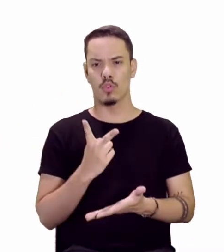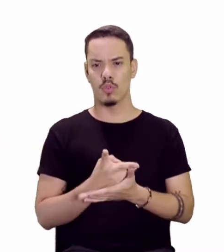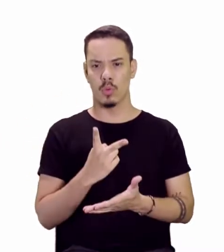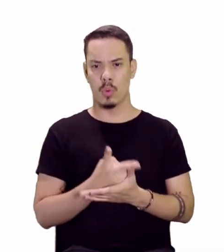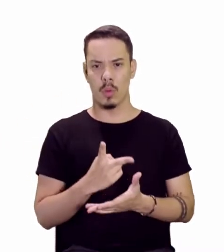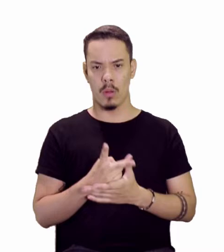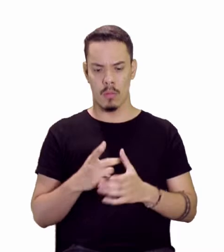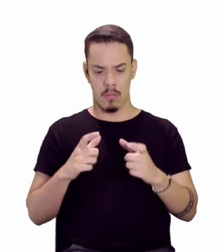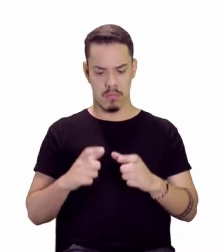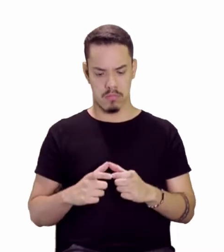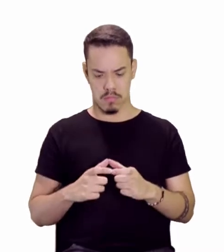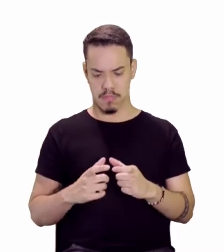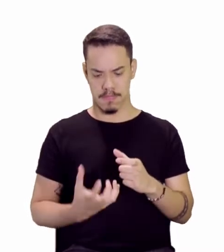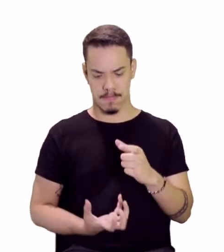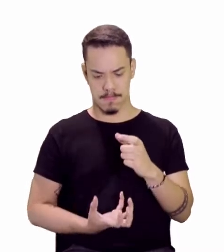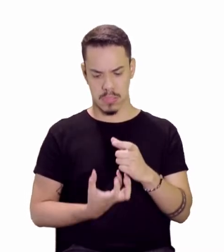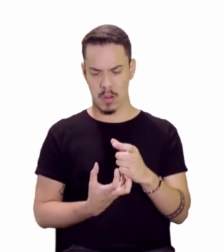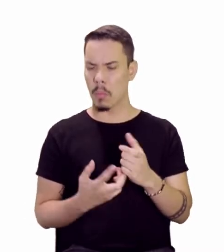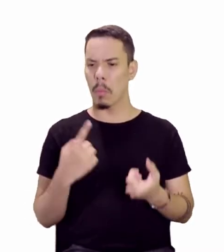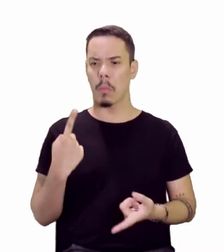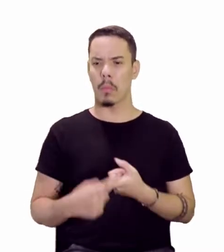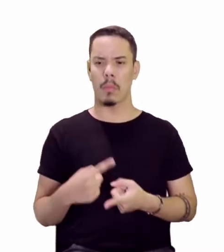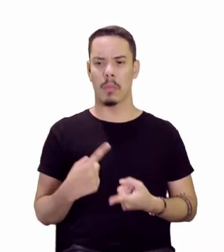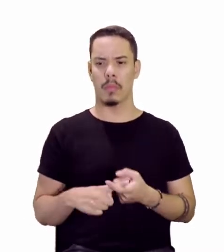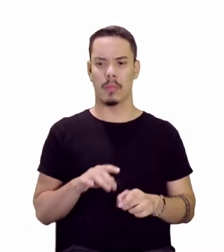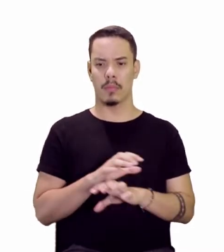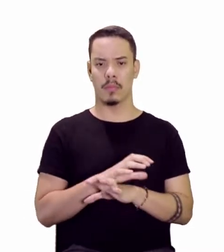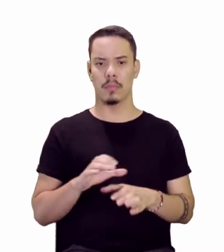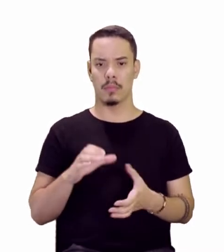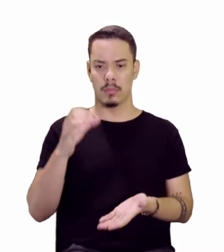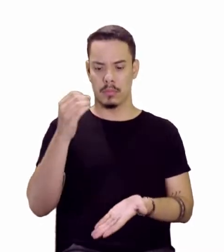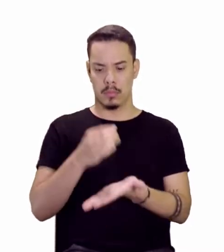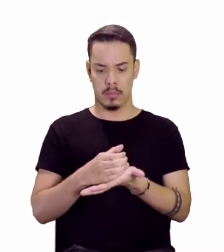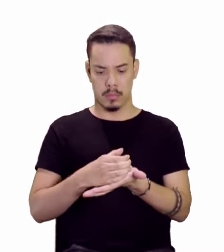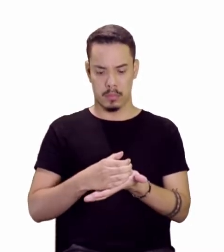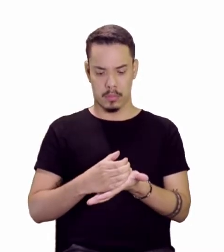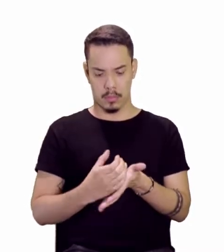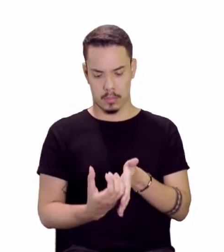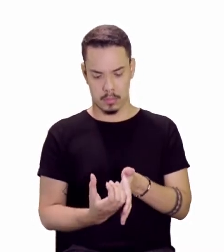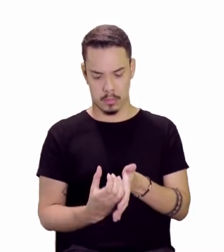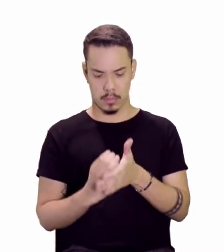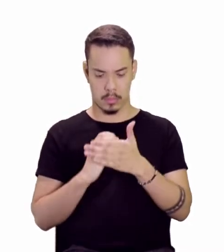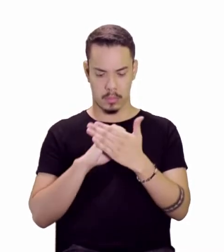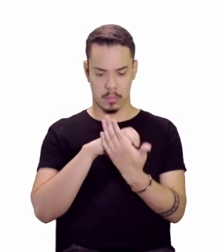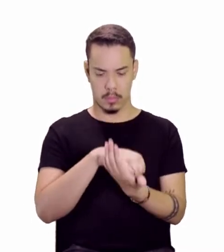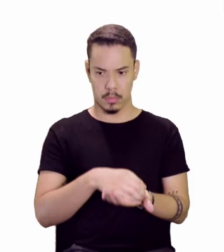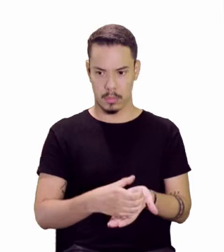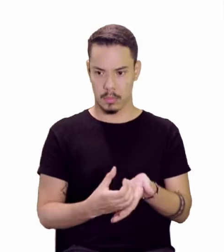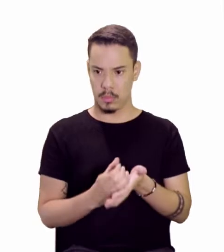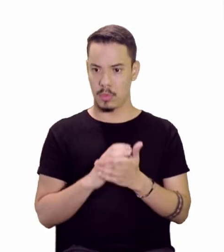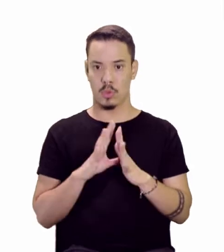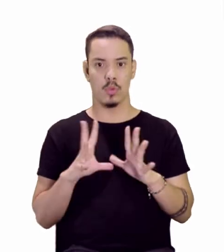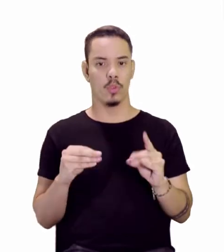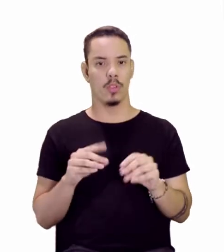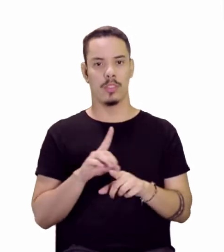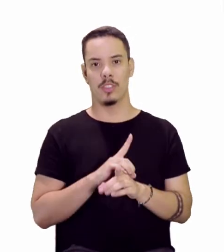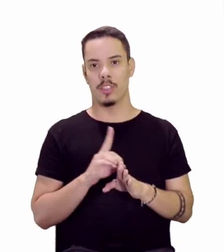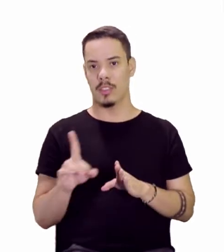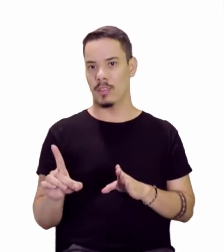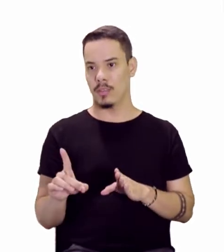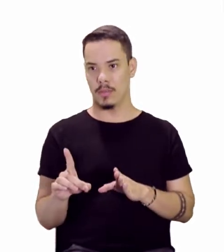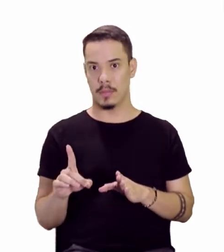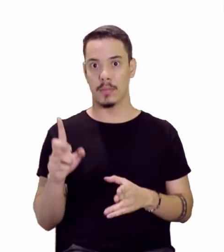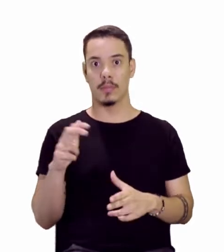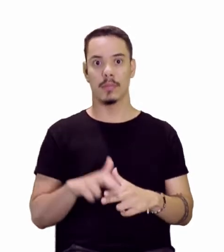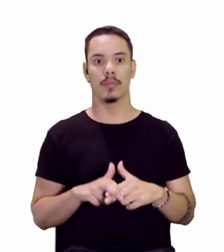se soltando. Então ele virou em todas as direções. Isso. Para mostrar que o líquido exerce força nesse cartão em todas as direções. Exatamente, então ele